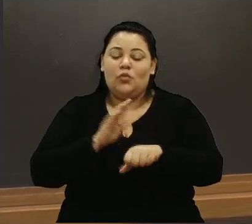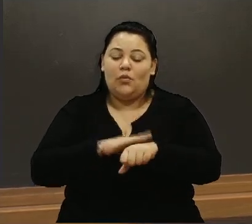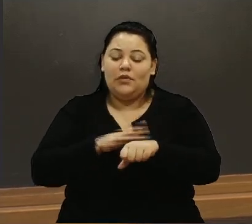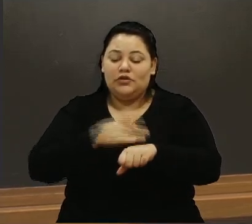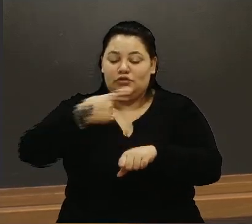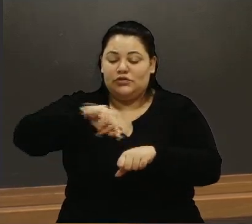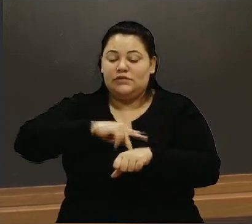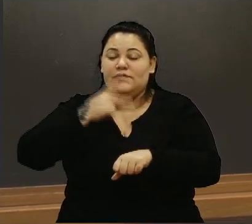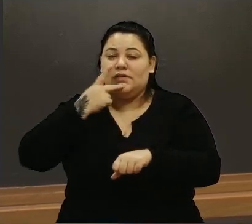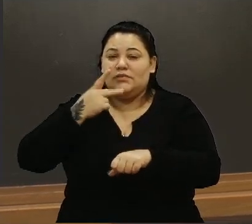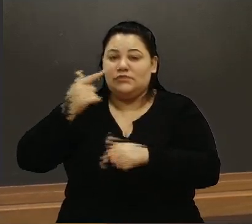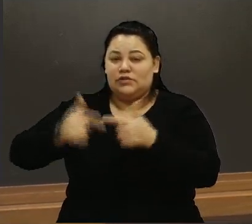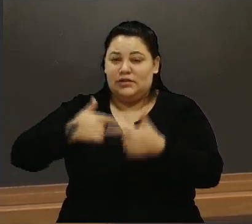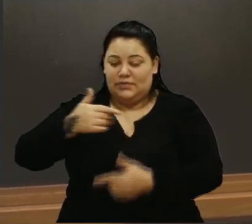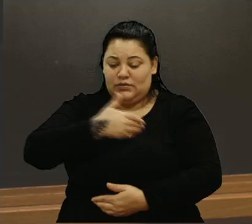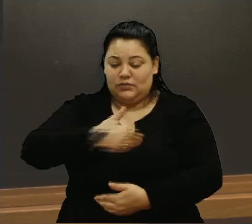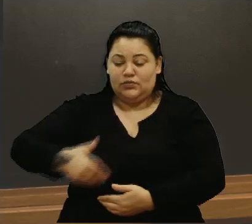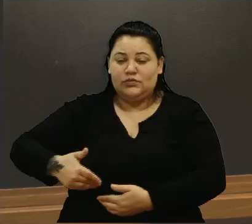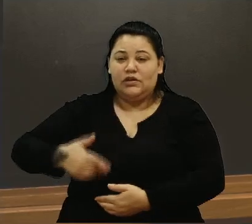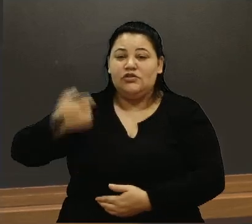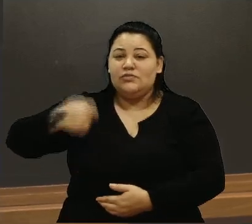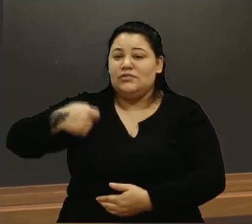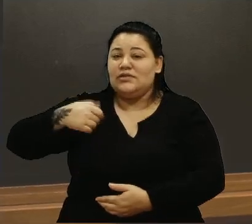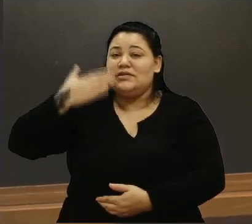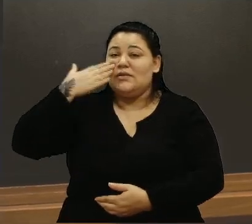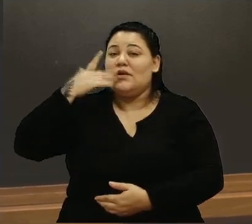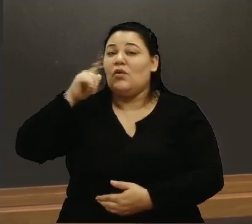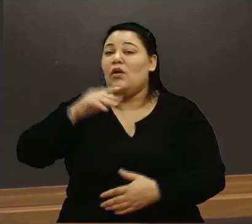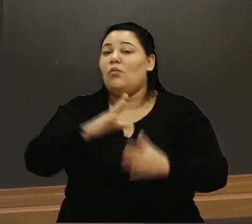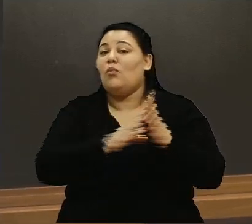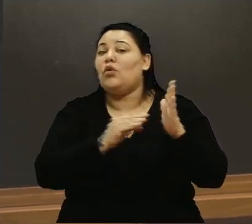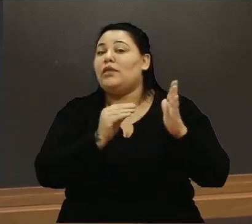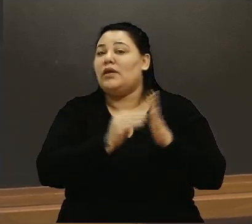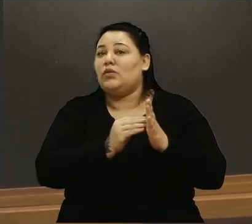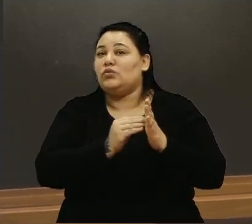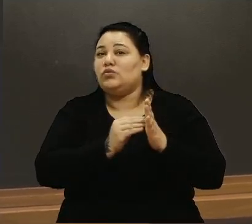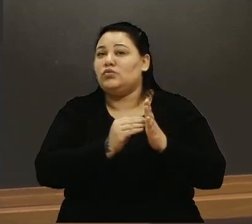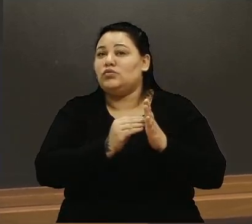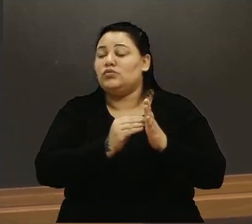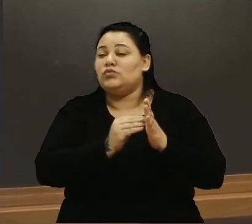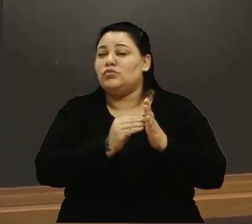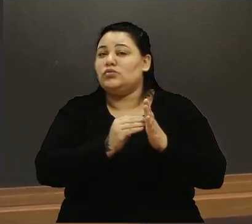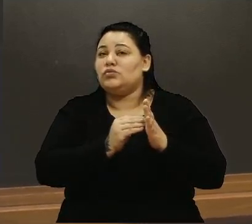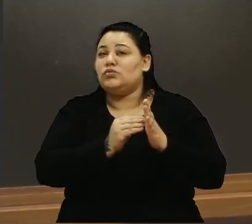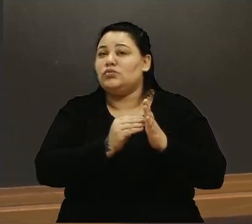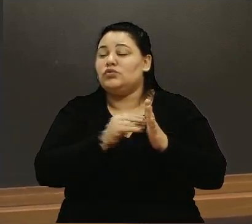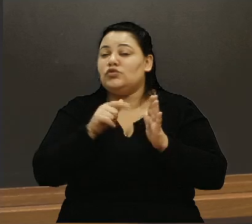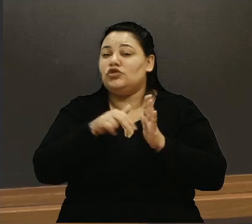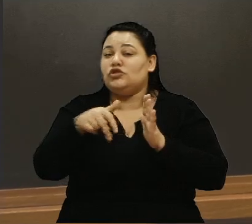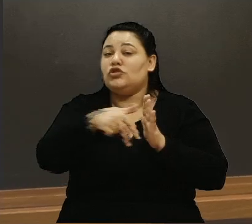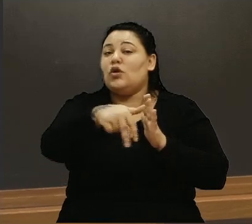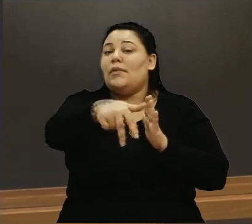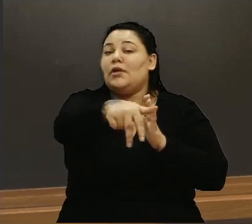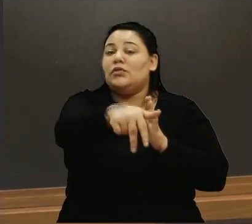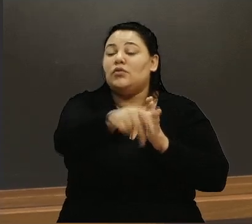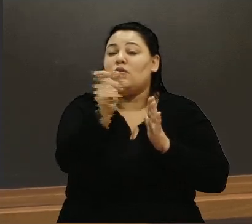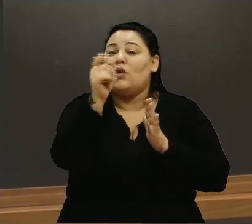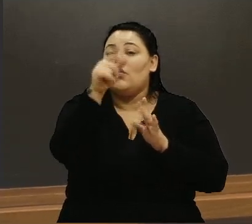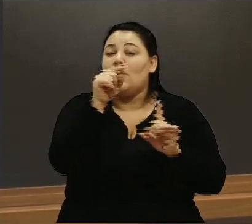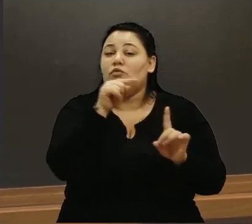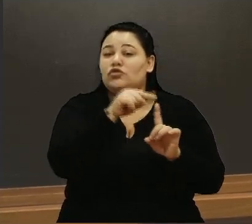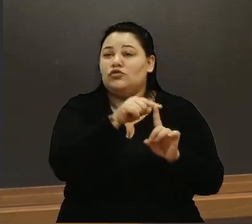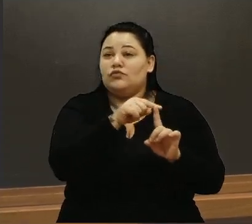pensar qual é o modelo de deslocamento, aonde se encontram as pessoas e, mais do que isso, qual é o nosso objetivo de atender. Todos sabem que a